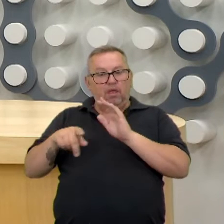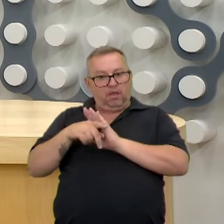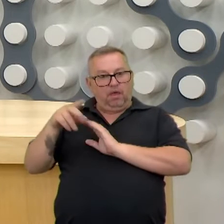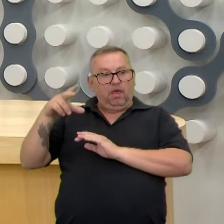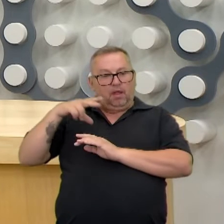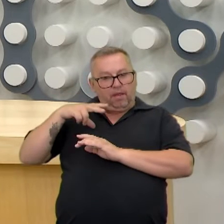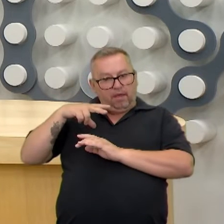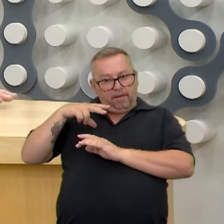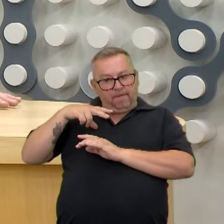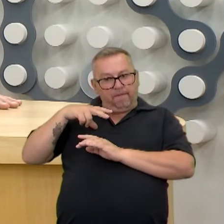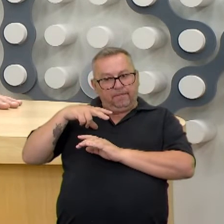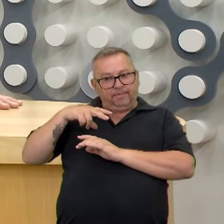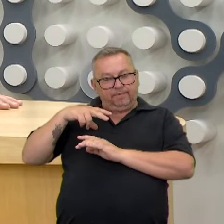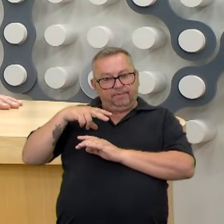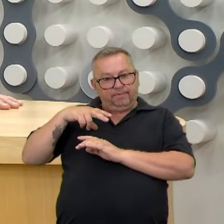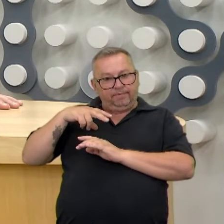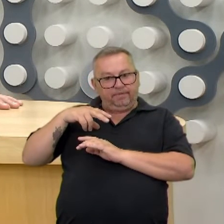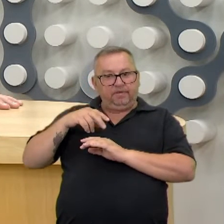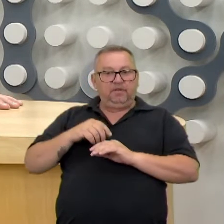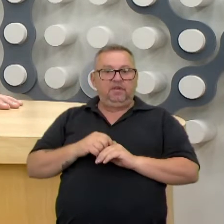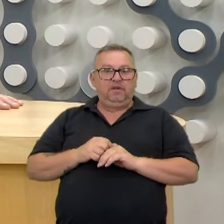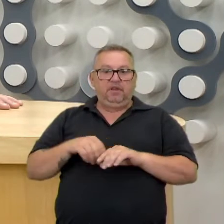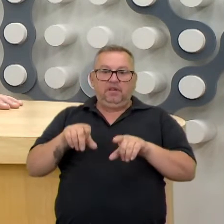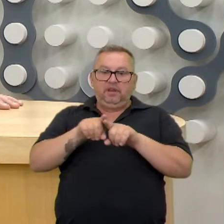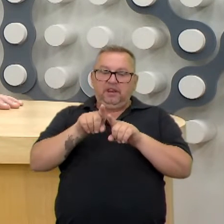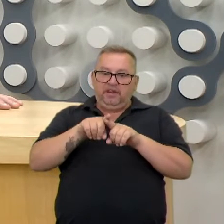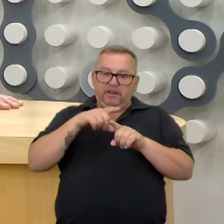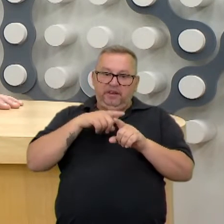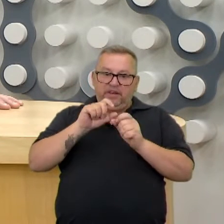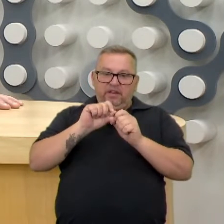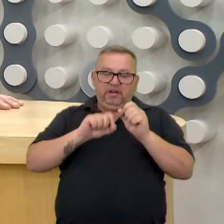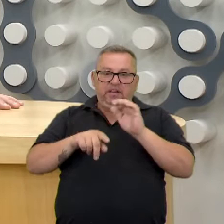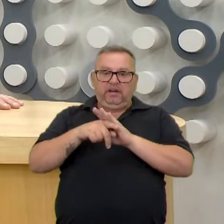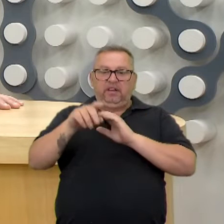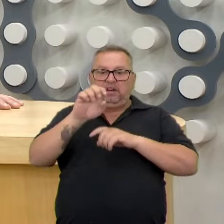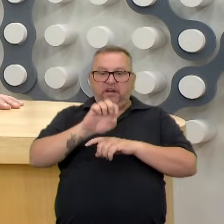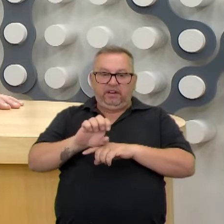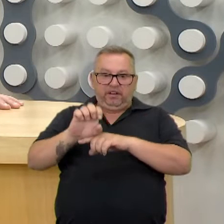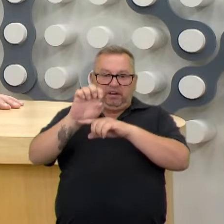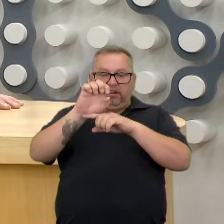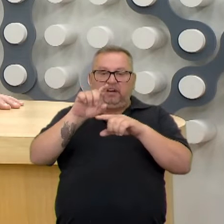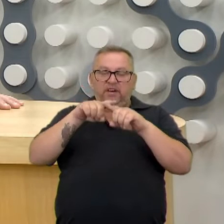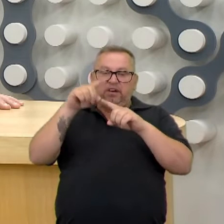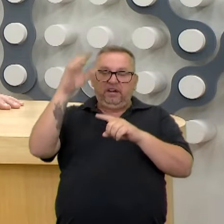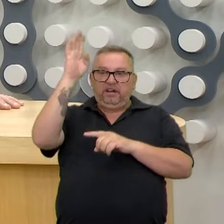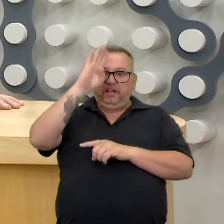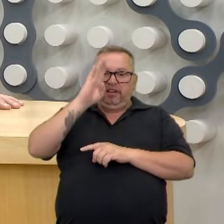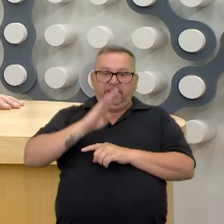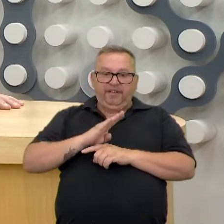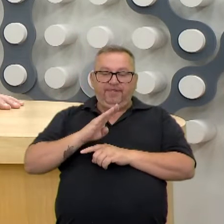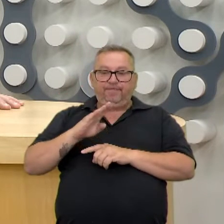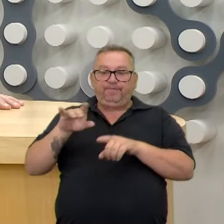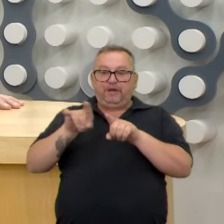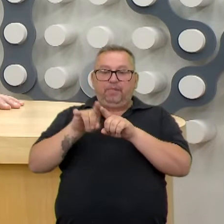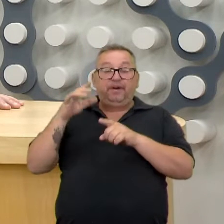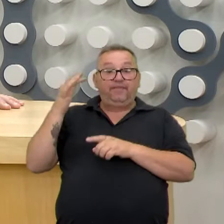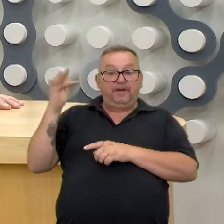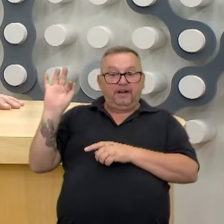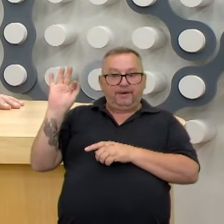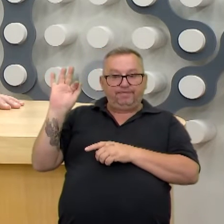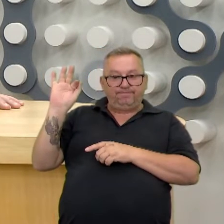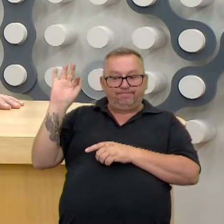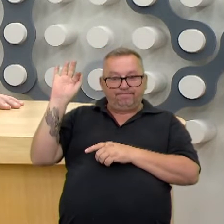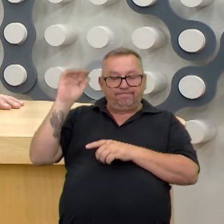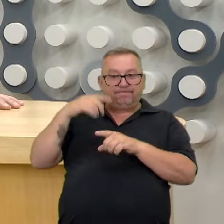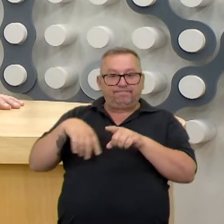privados. Interessante retratar isso. Então, tanto aí na esfera estadual, como federal e municipal, como eu falei para vocês,